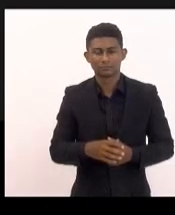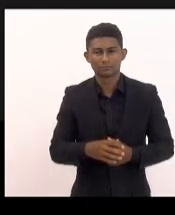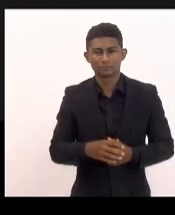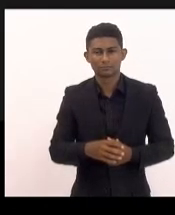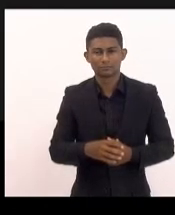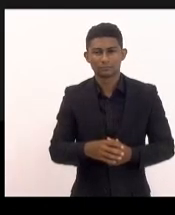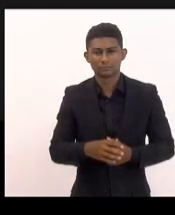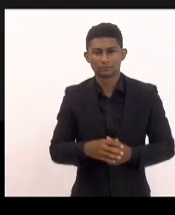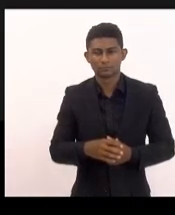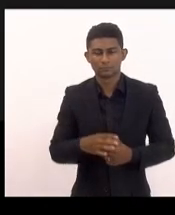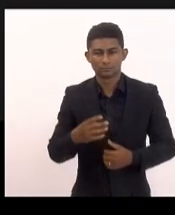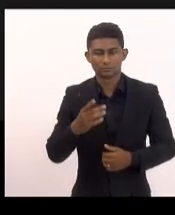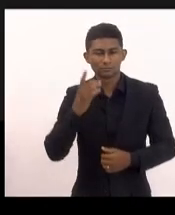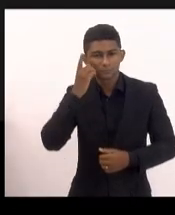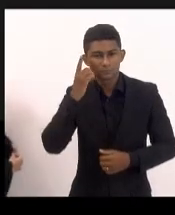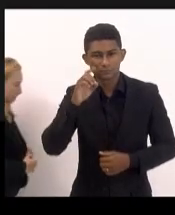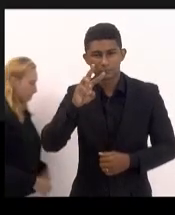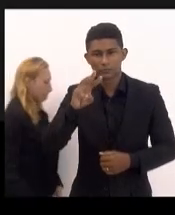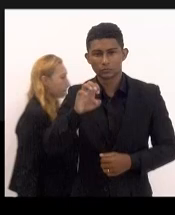Deputado Wellington José.